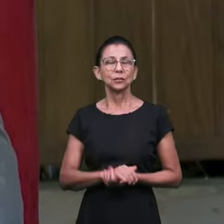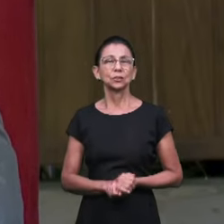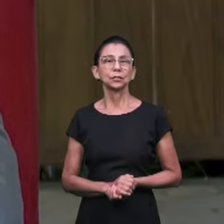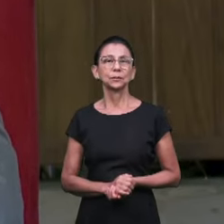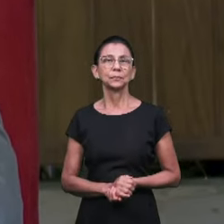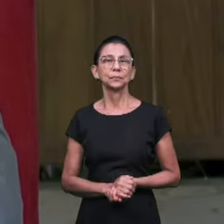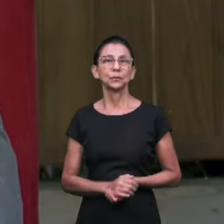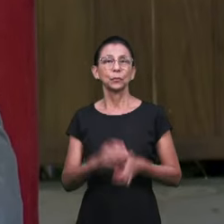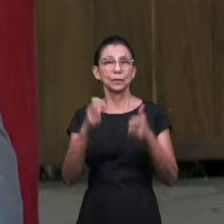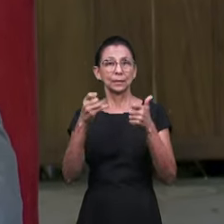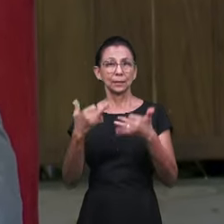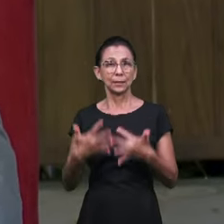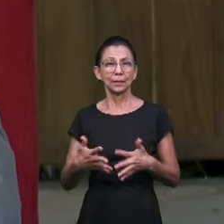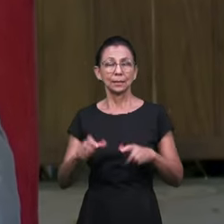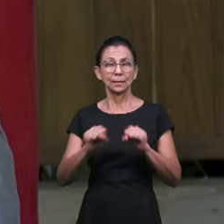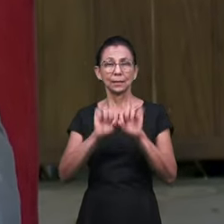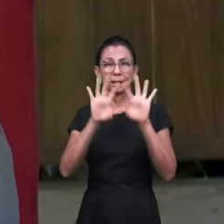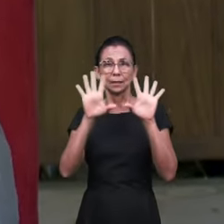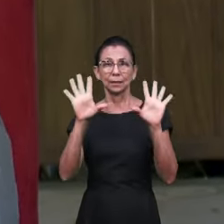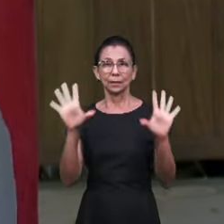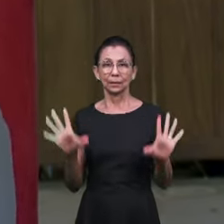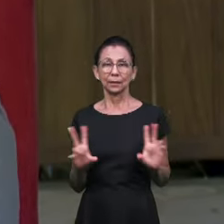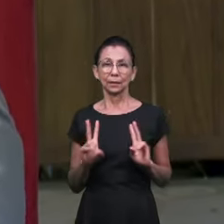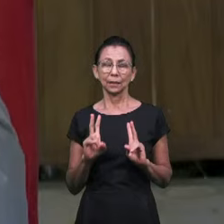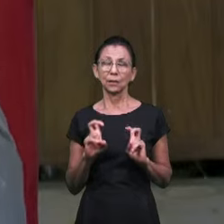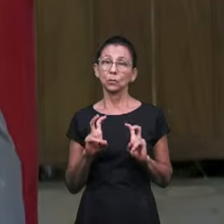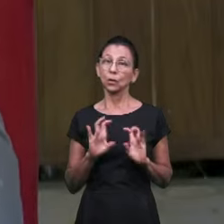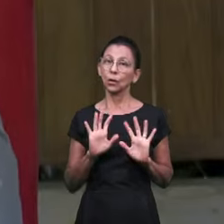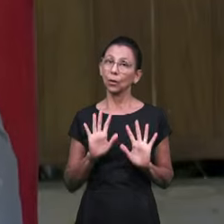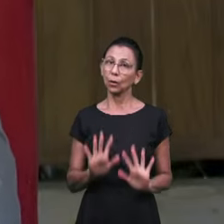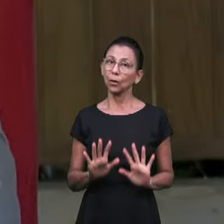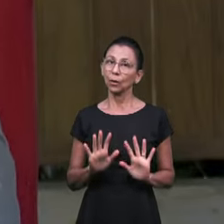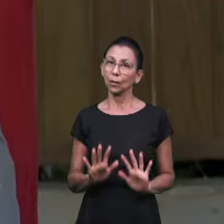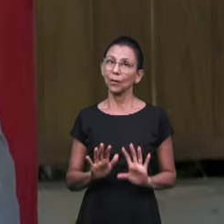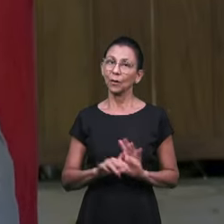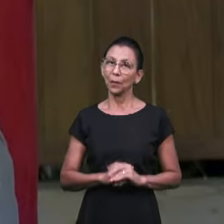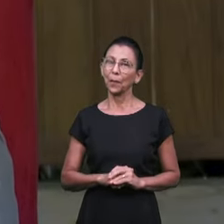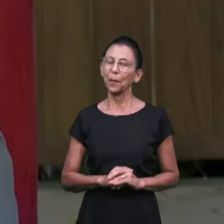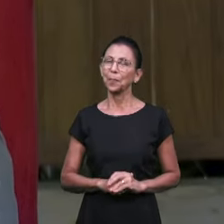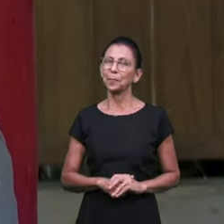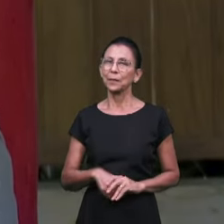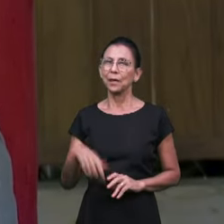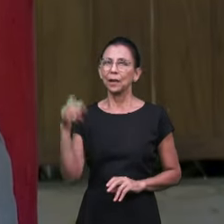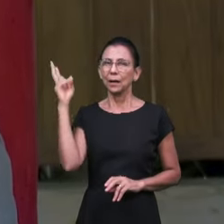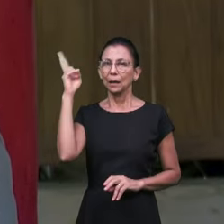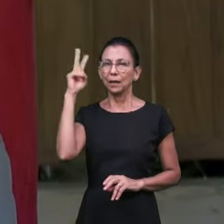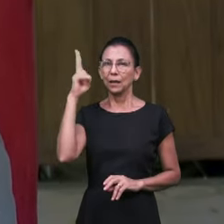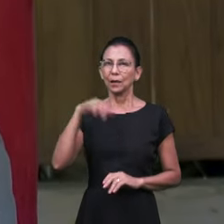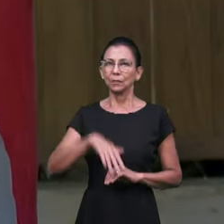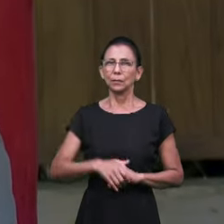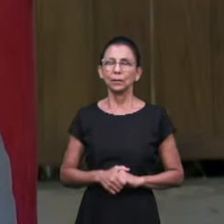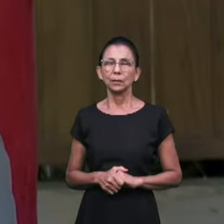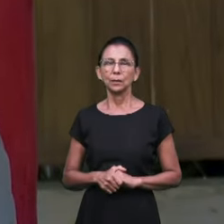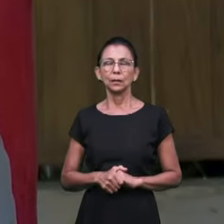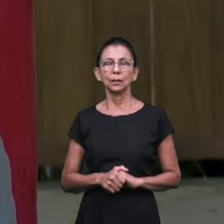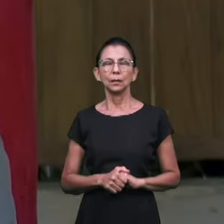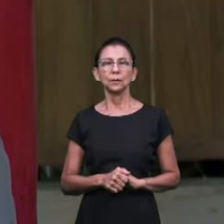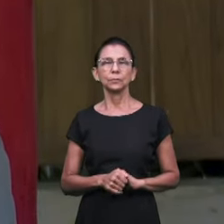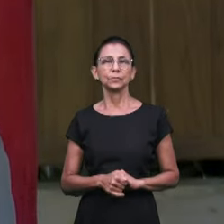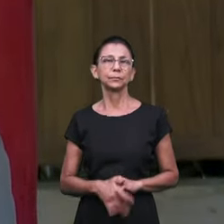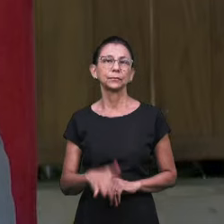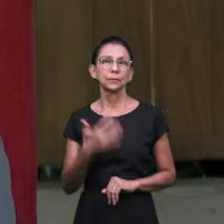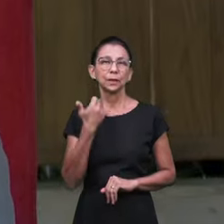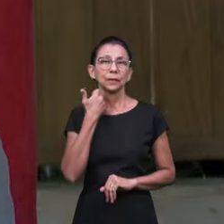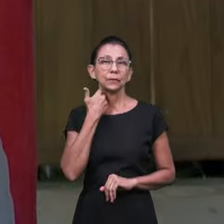agora te fazer um convite, não se esqueça durante a sua audiência de ir lá no chat, fazer ali a sua participação, porque o que vai